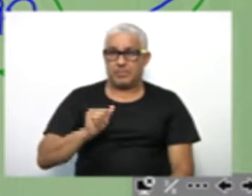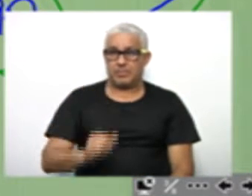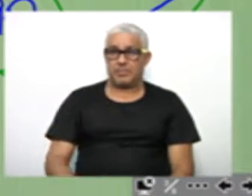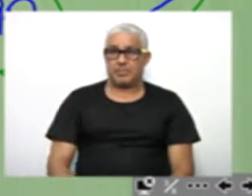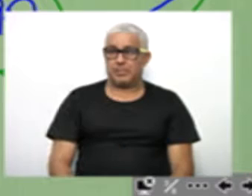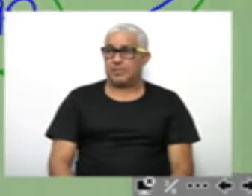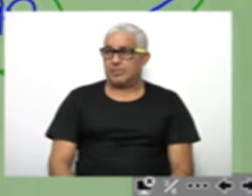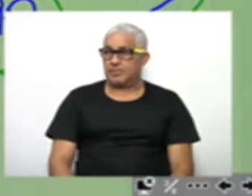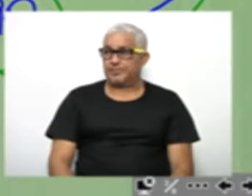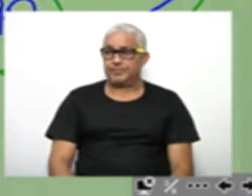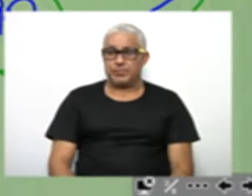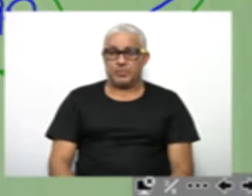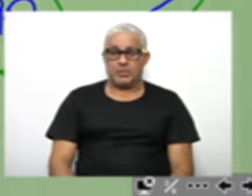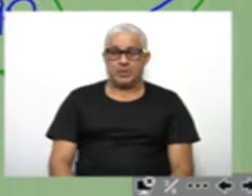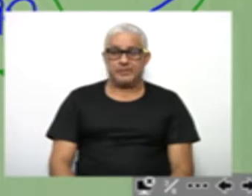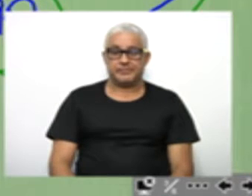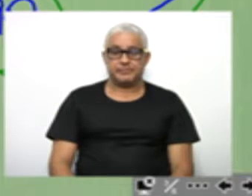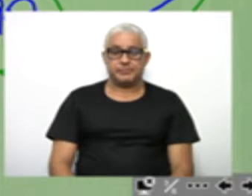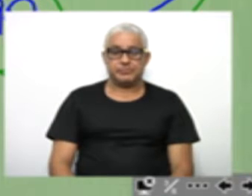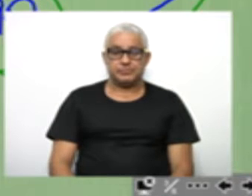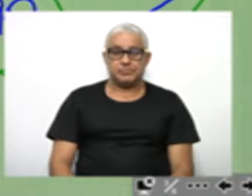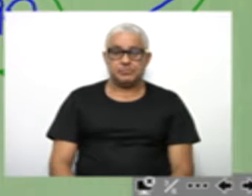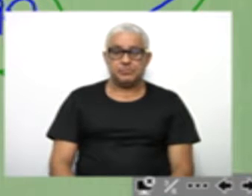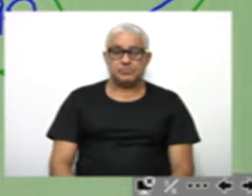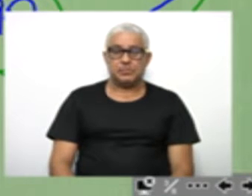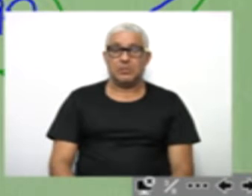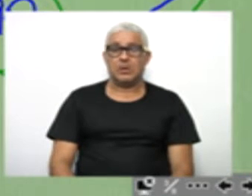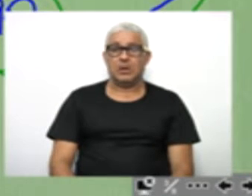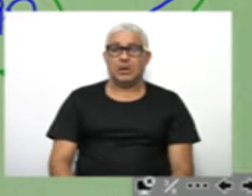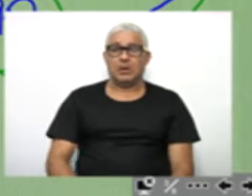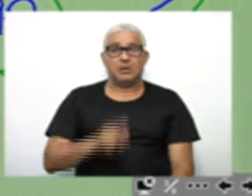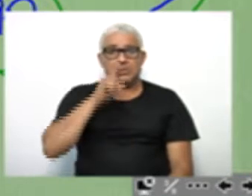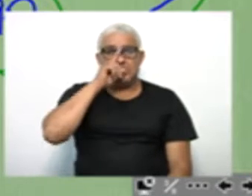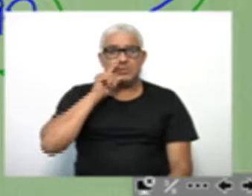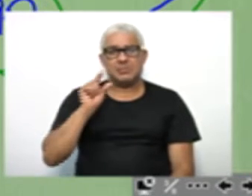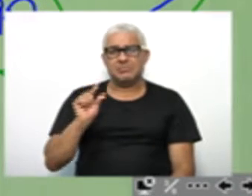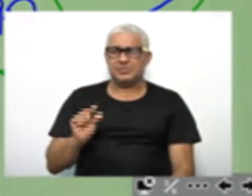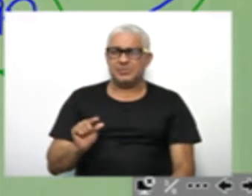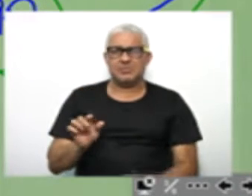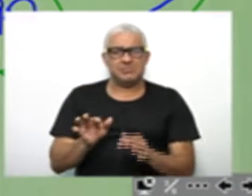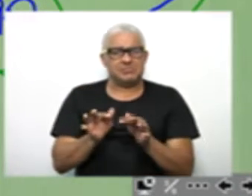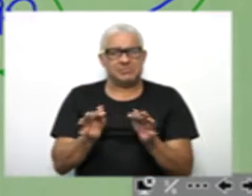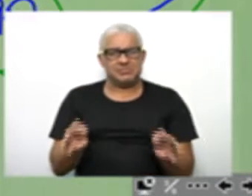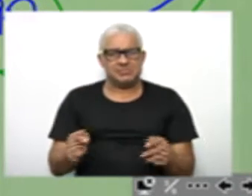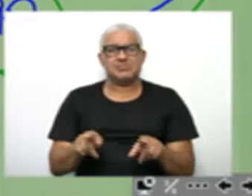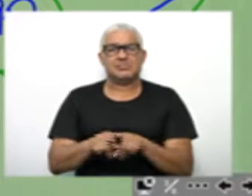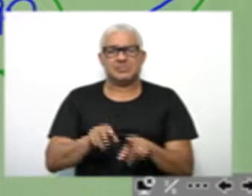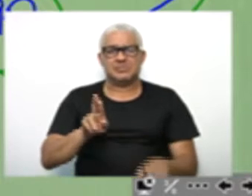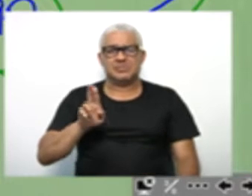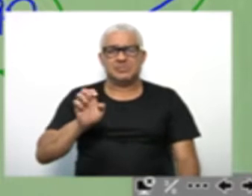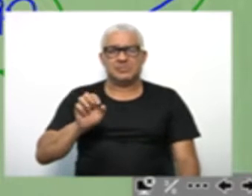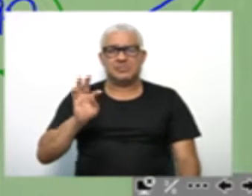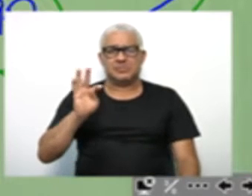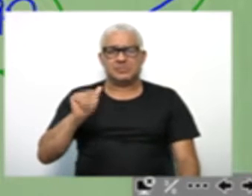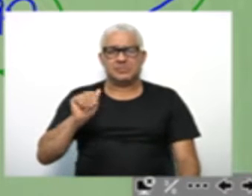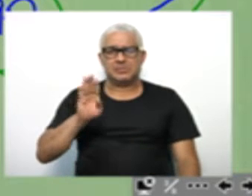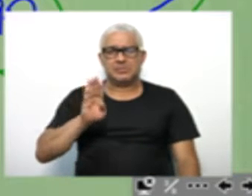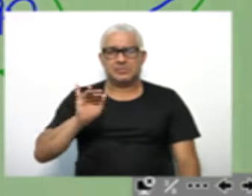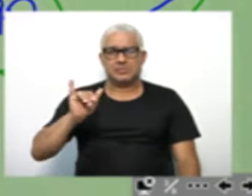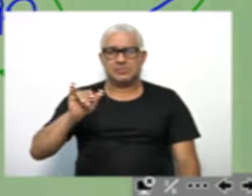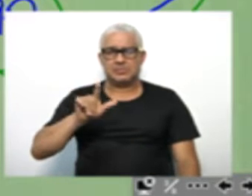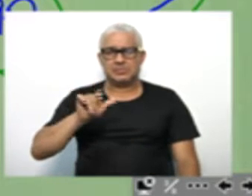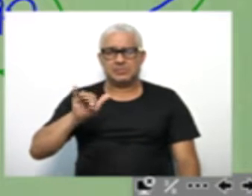Em compensação, a rentabilidade também dela é pequena. Quanto maior o risco, a gente já falando de